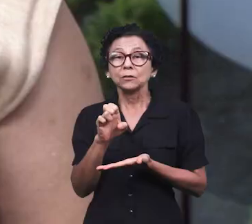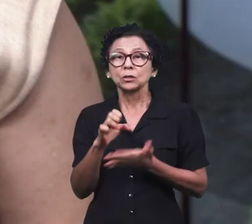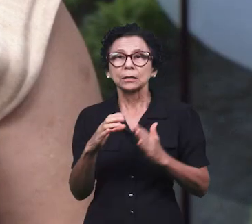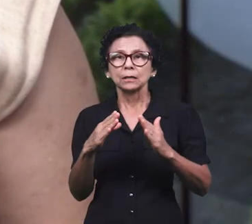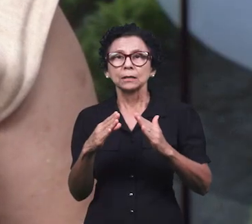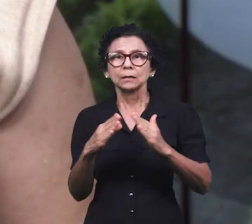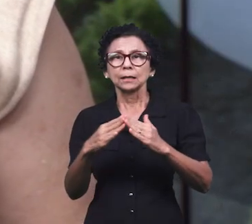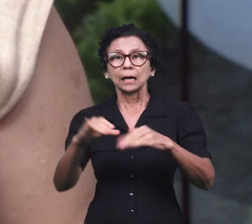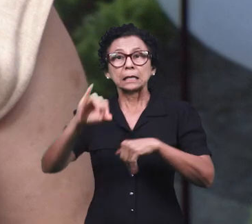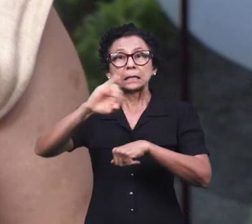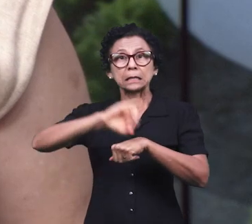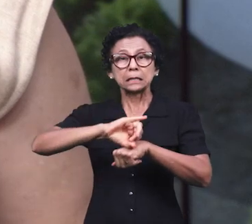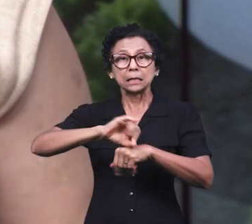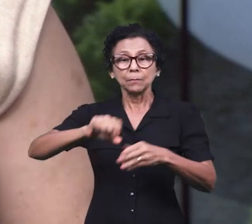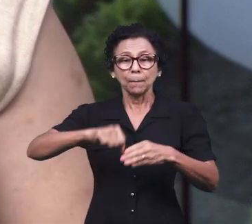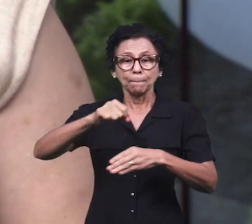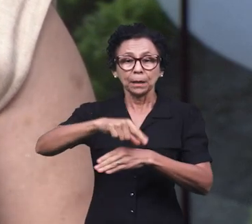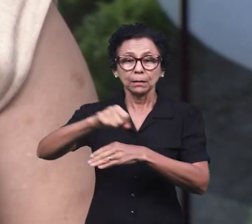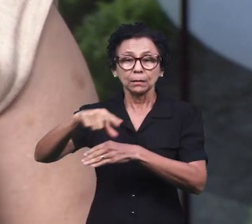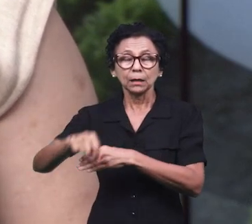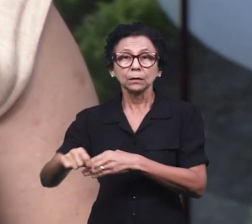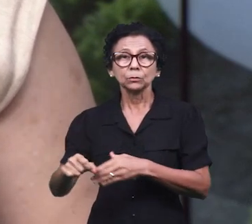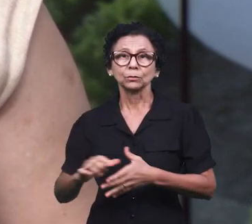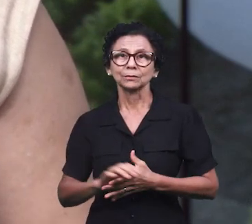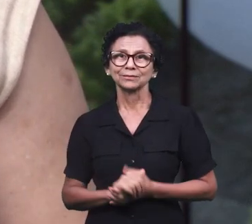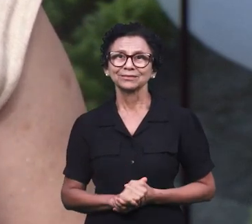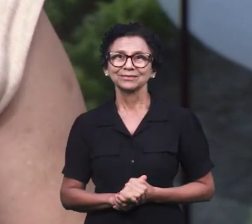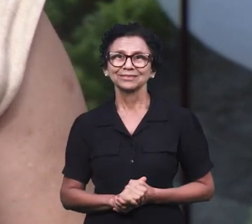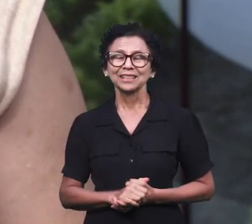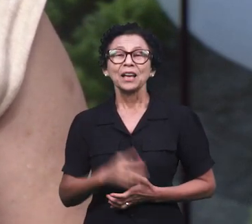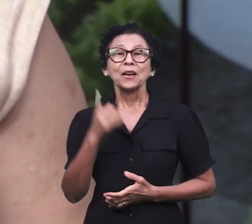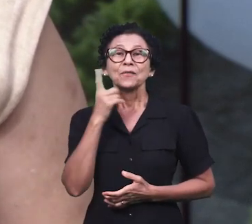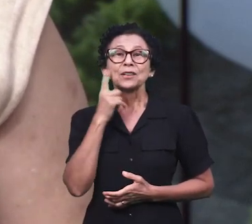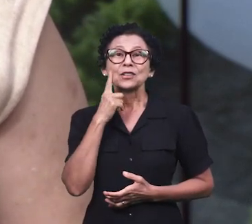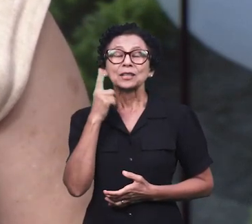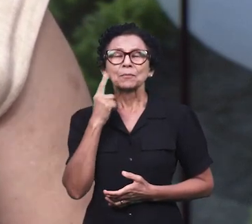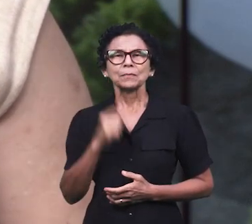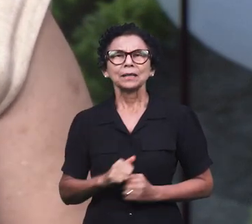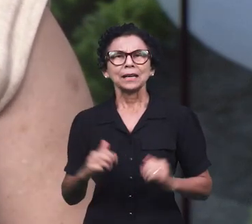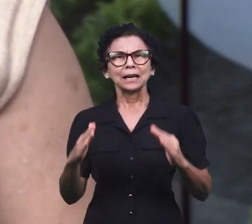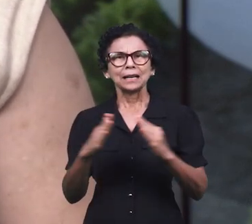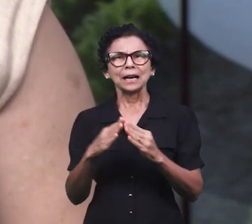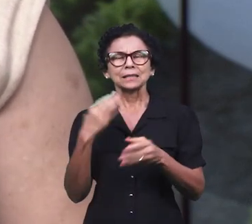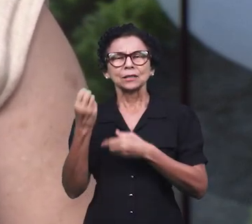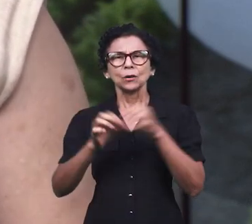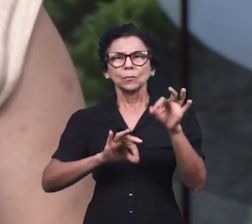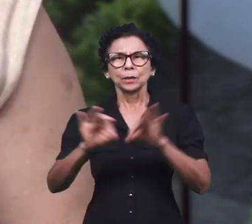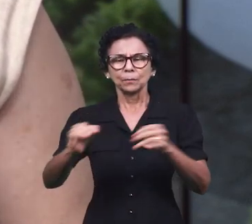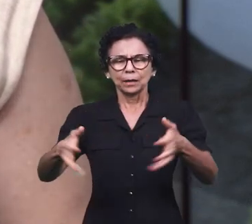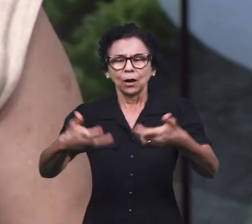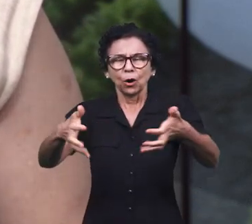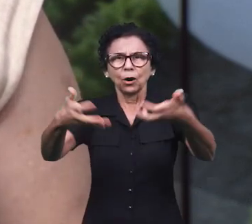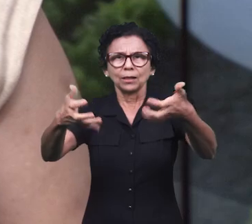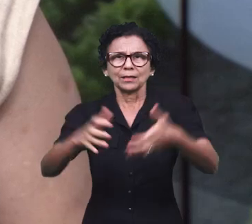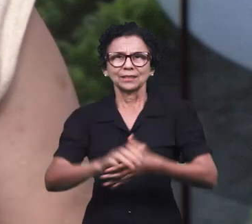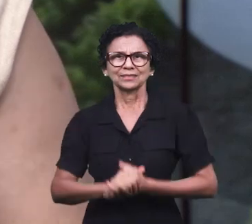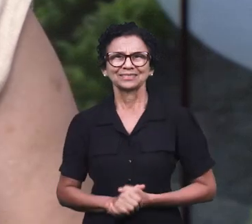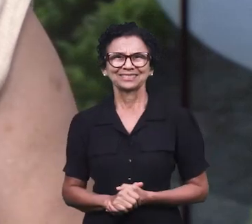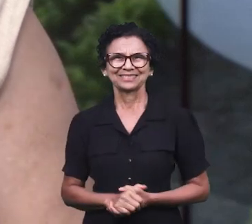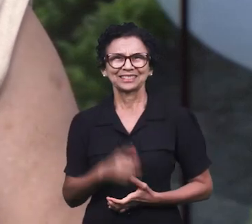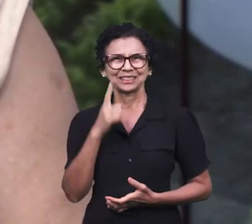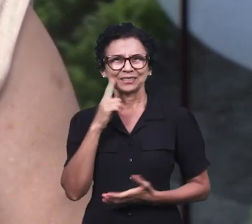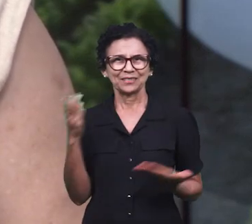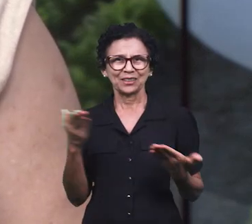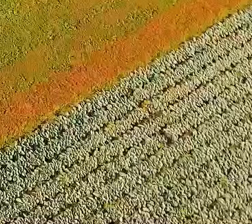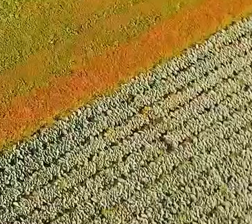certo. Confira uma entrevista exclusiva Como Fazer uma Horta em Casa. Essas e outras notícias você confere aqui a